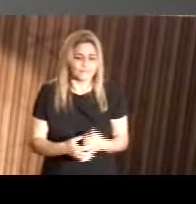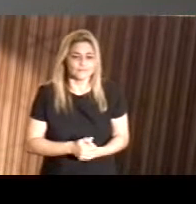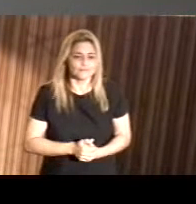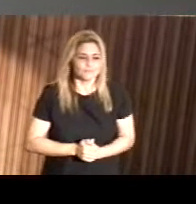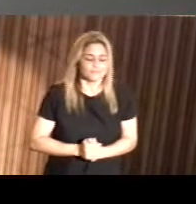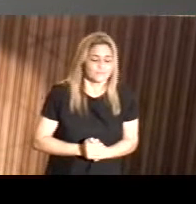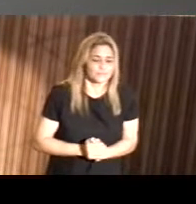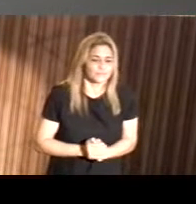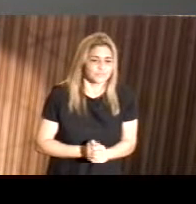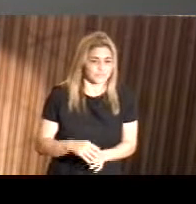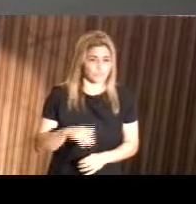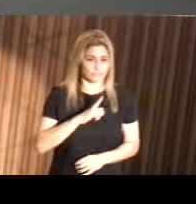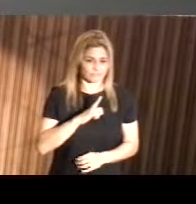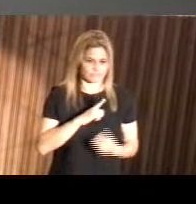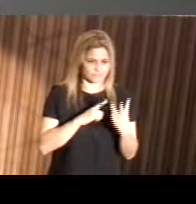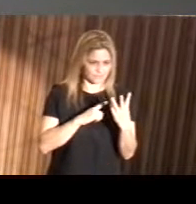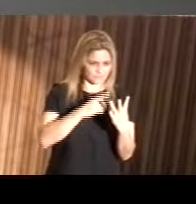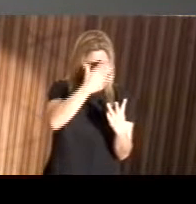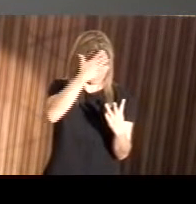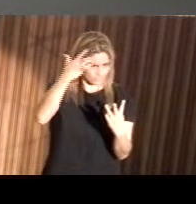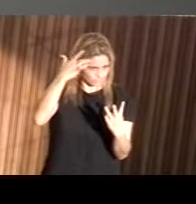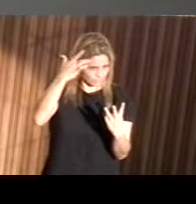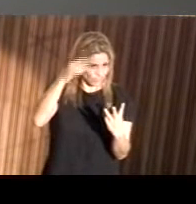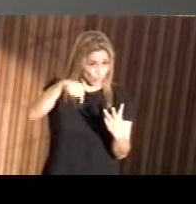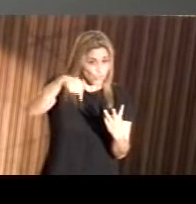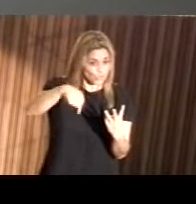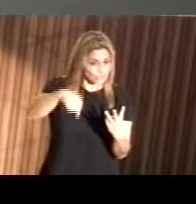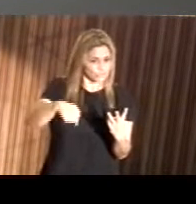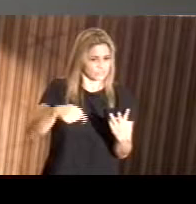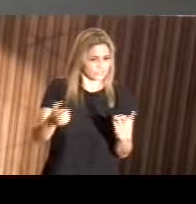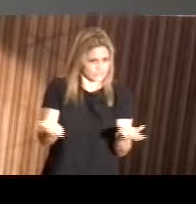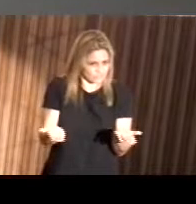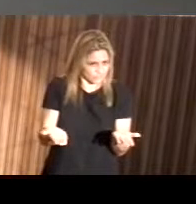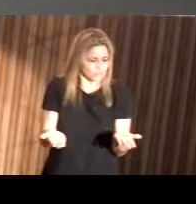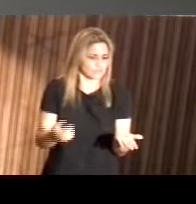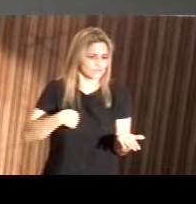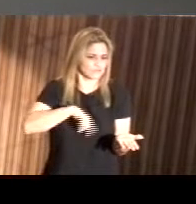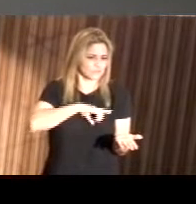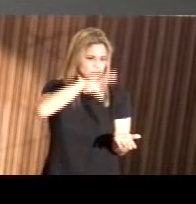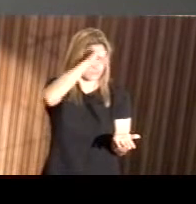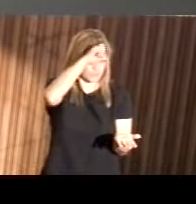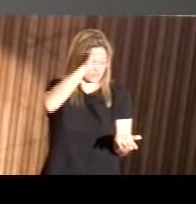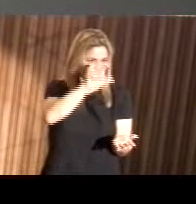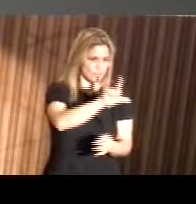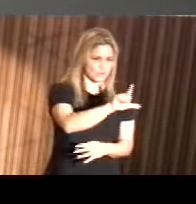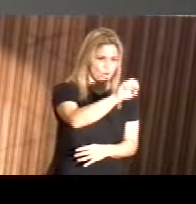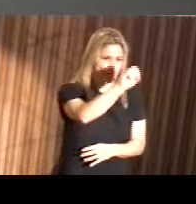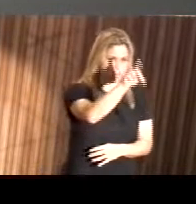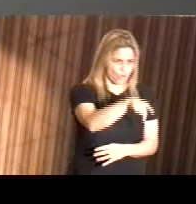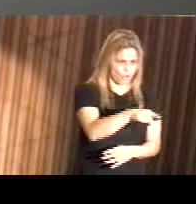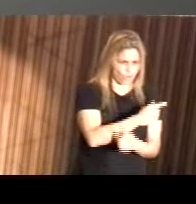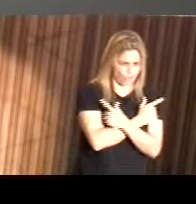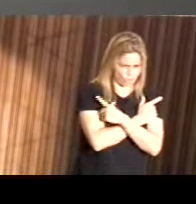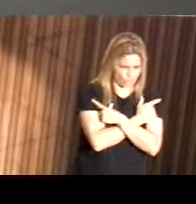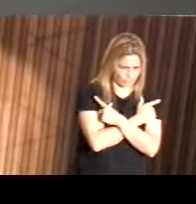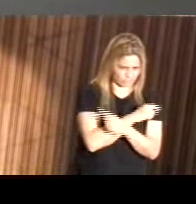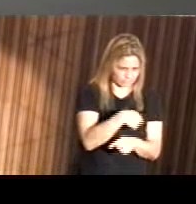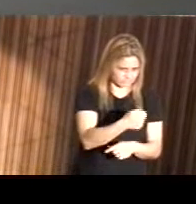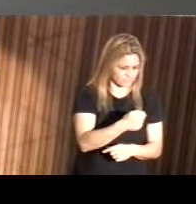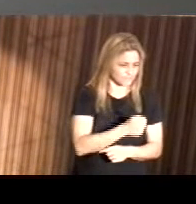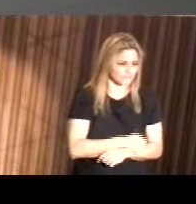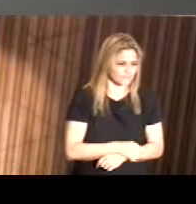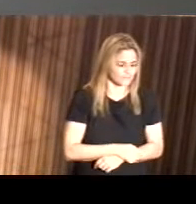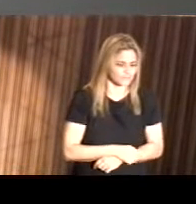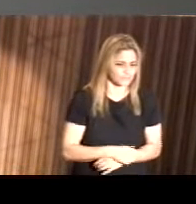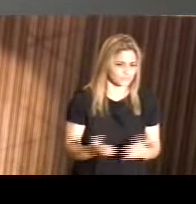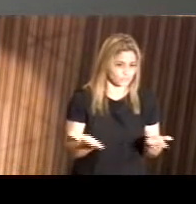tenho certeza que Deus vai abrir janelas espirituais para que a gente possa compreender a vontade dele para a nossa vida.